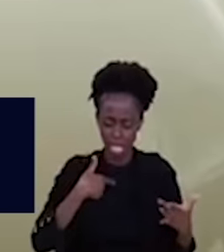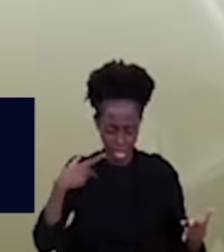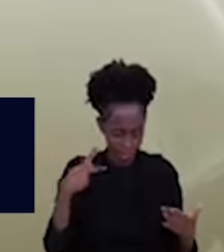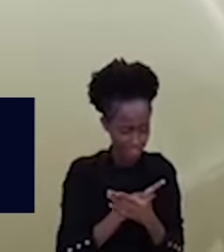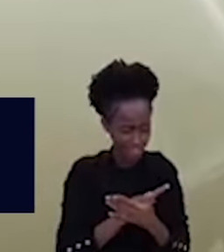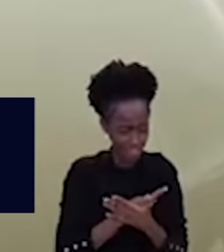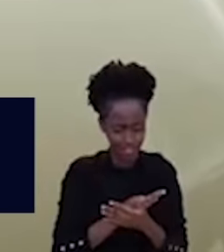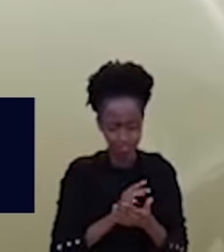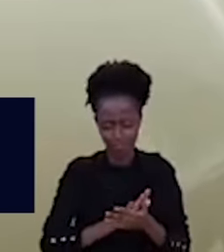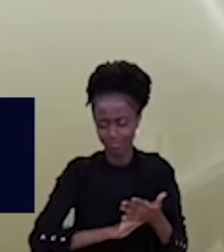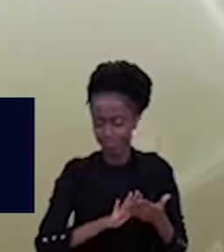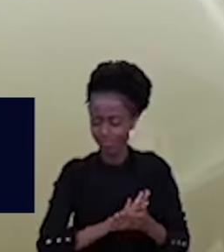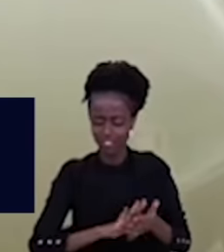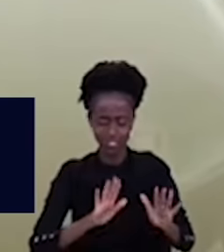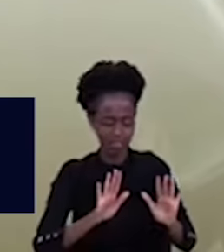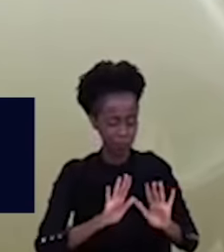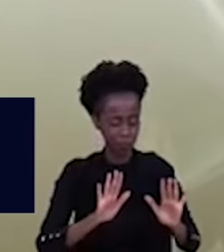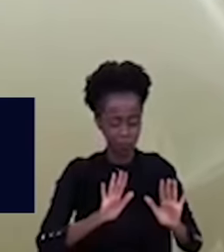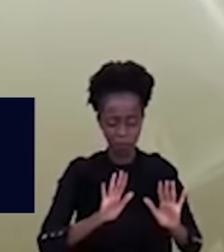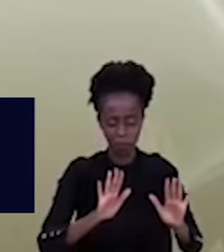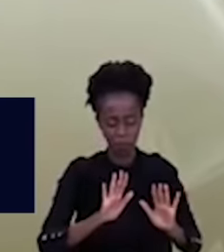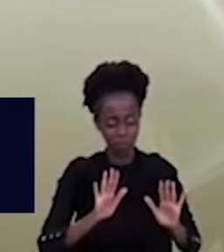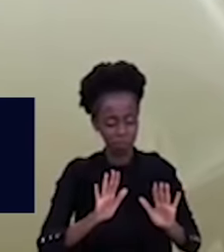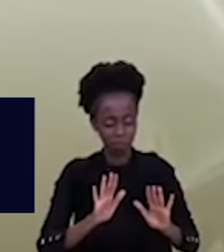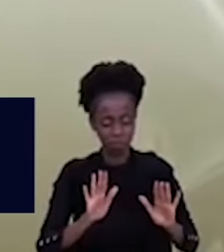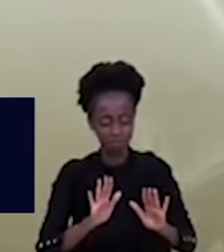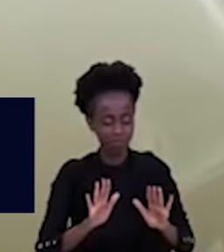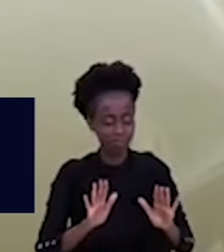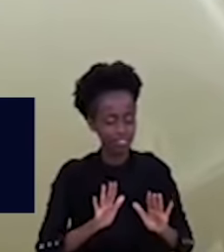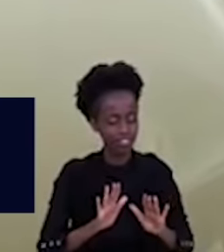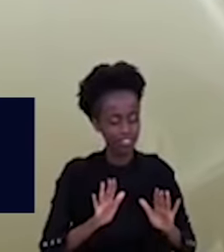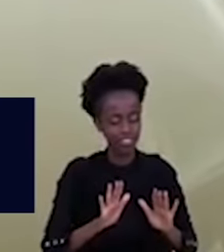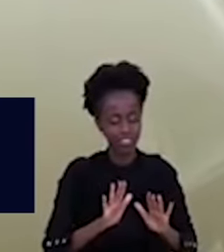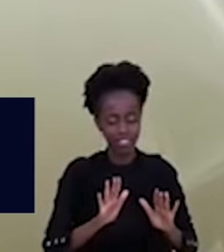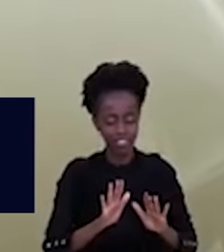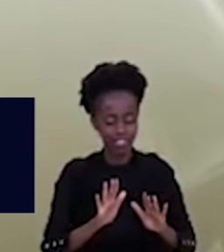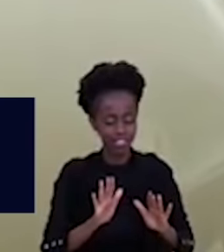errar. Agora não vou mais